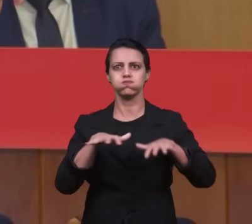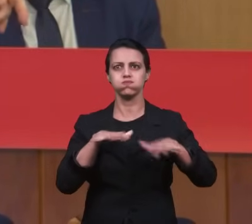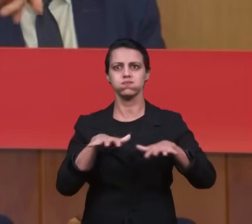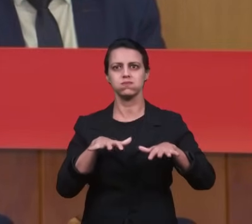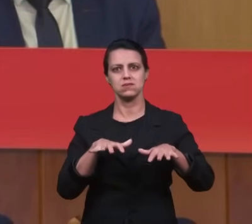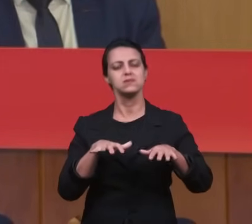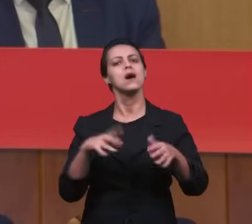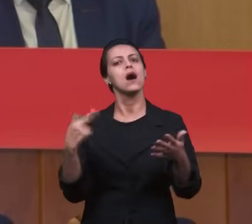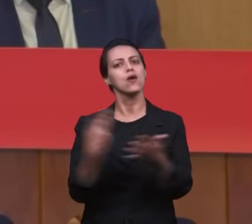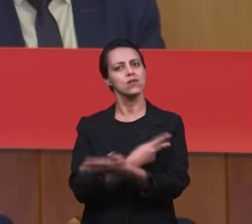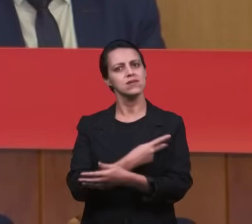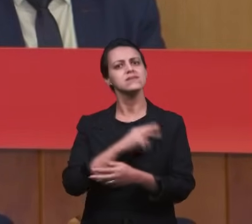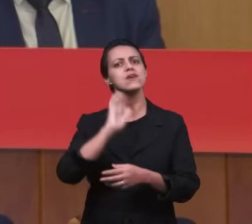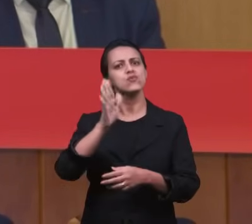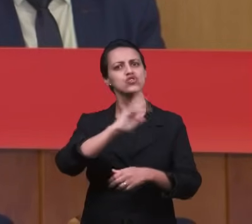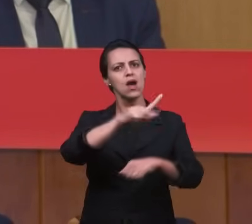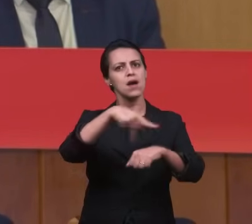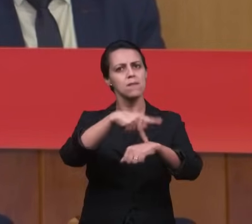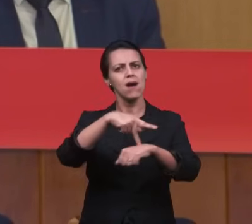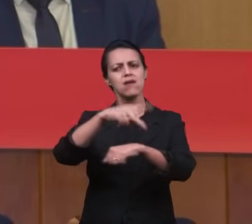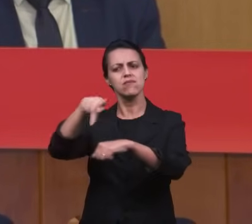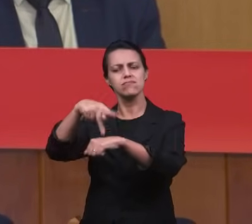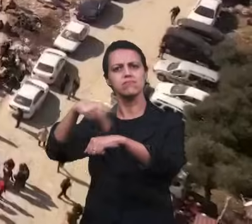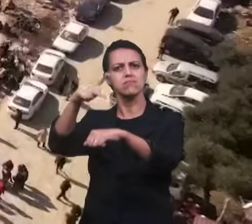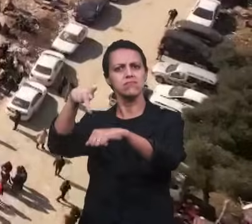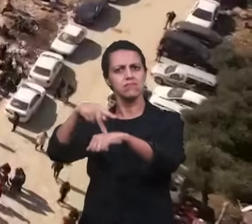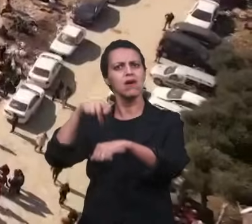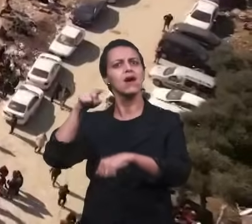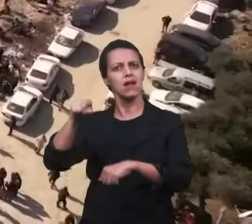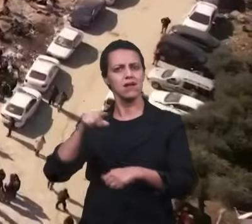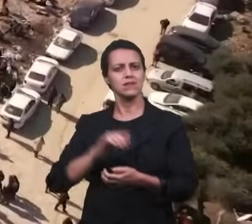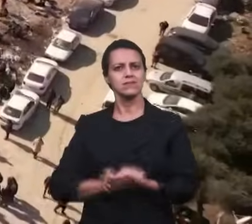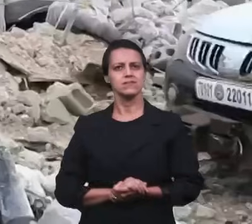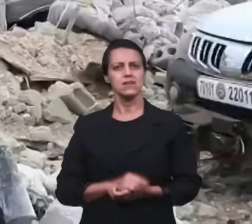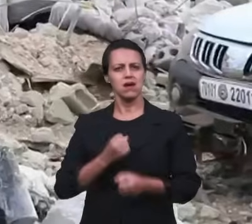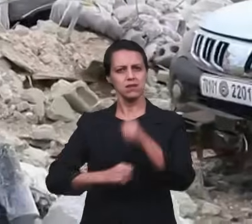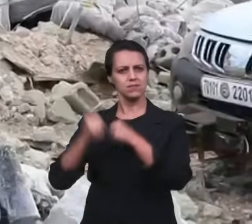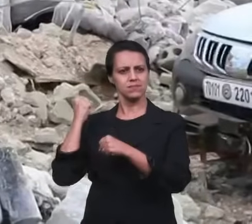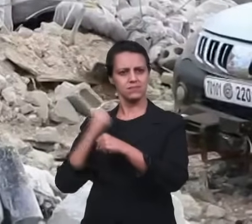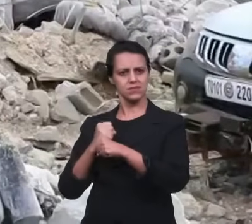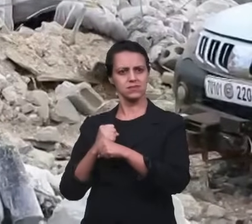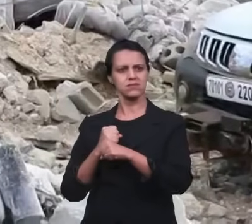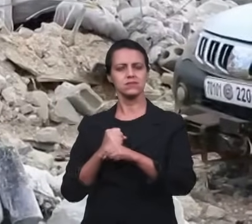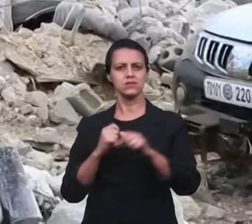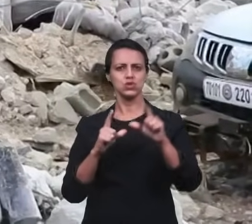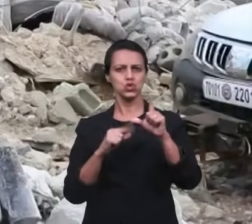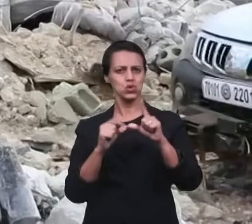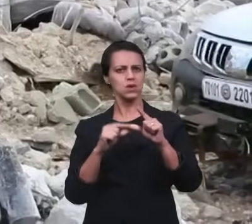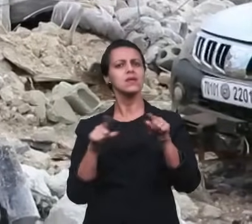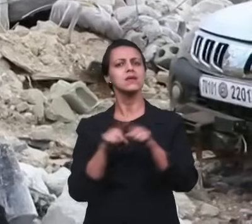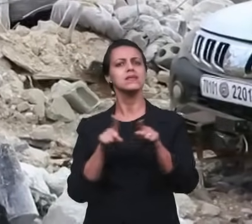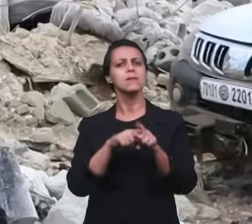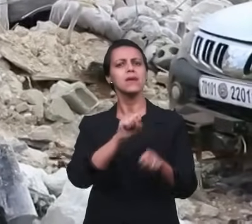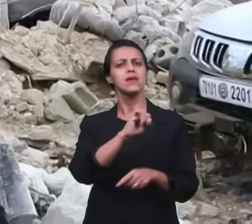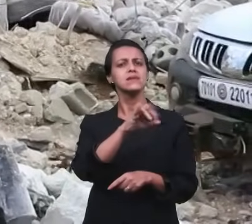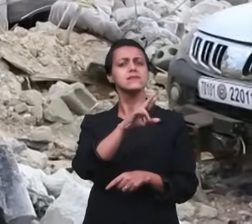na Síria, né, e também na Turquia o ano passado. Veja as imagens.